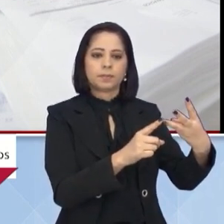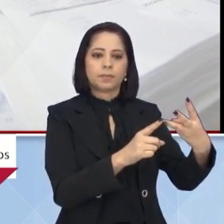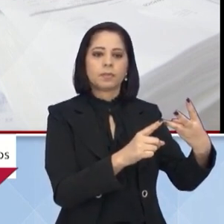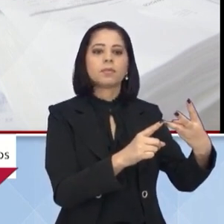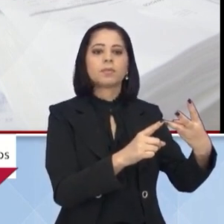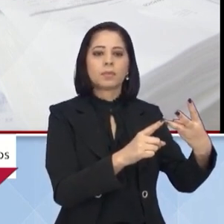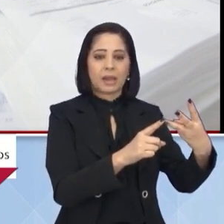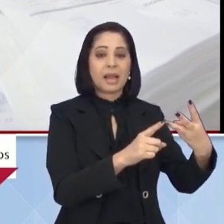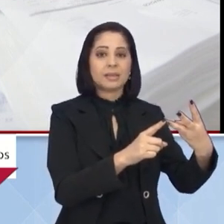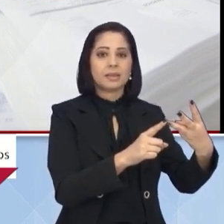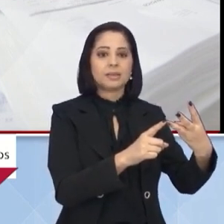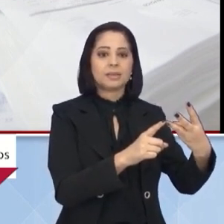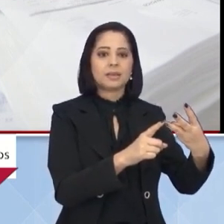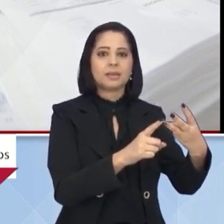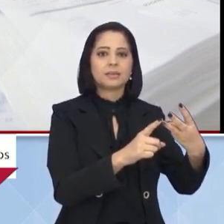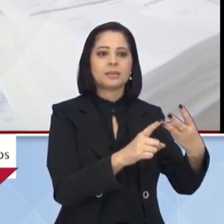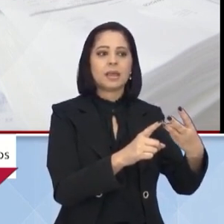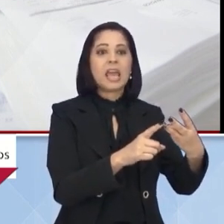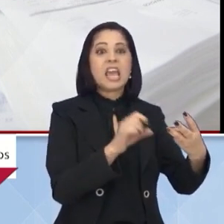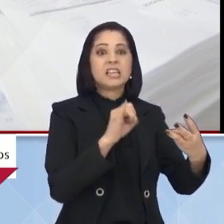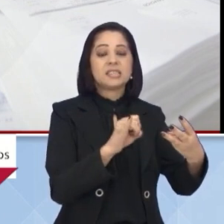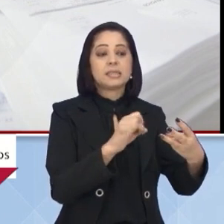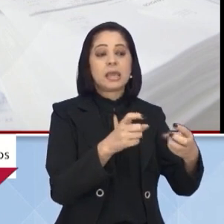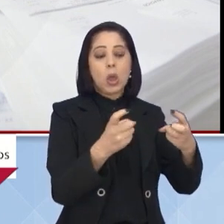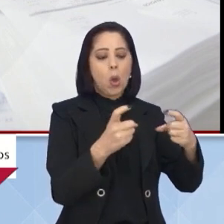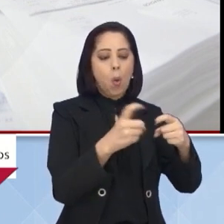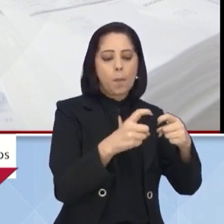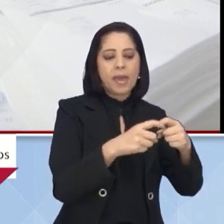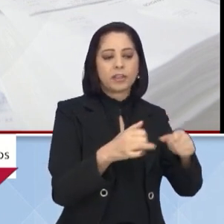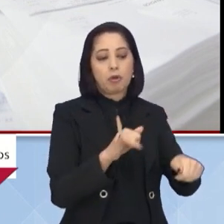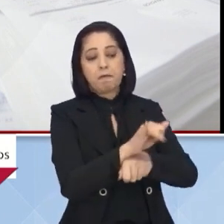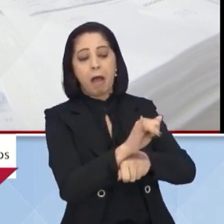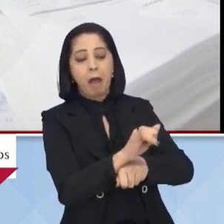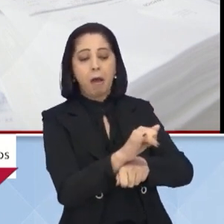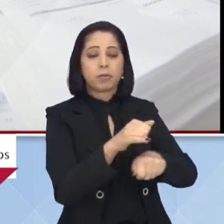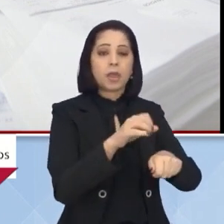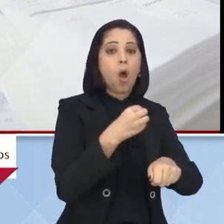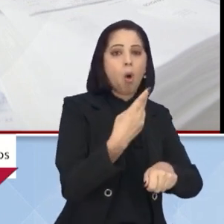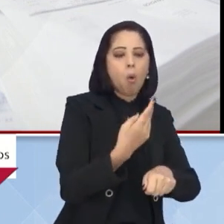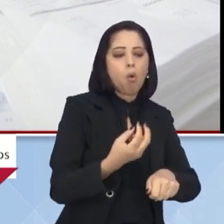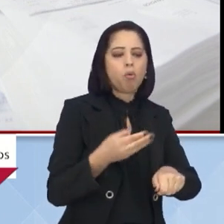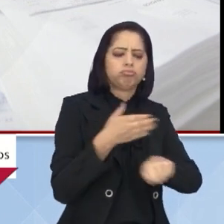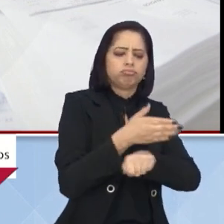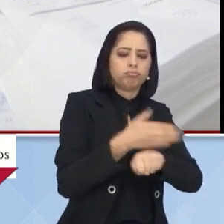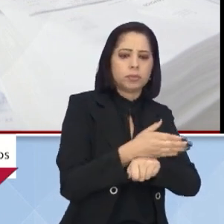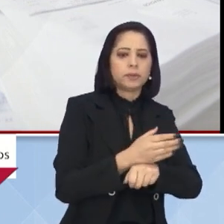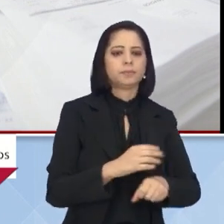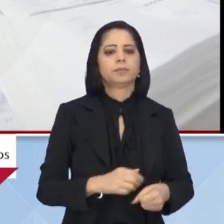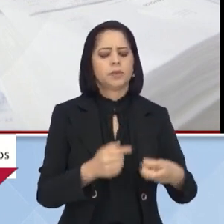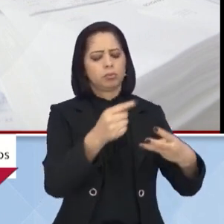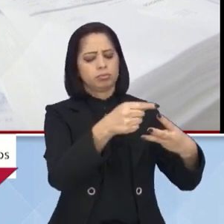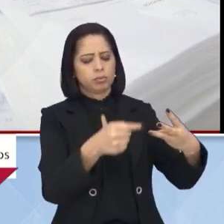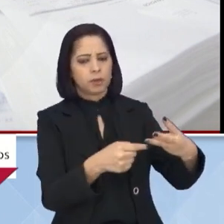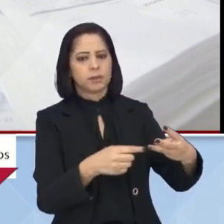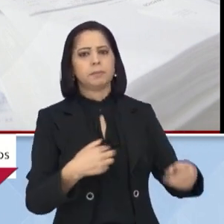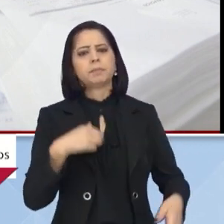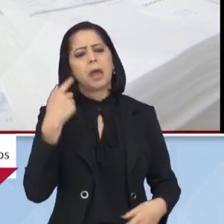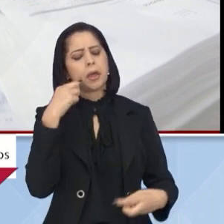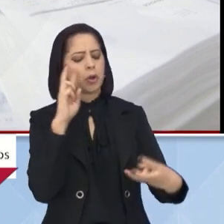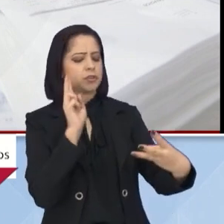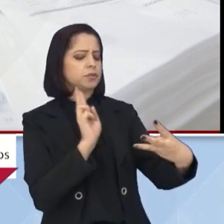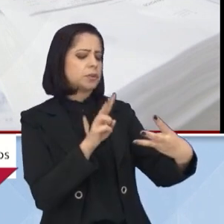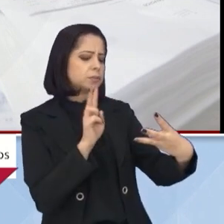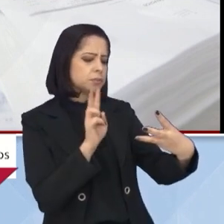eletrônico dos médicos né assiduidade chamava assiduidade e naquele exercício que foi fiscalizado nós